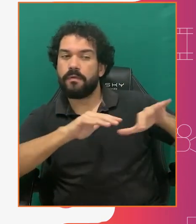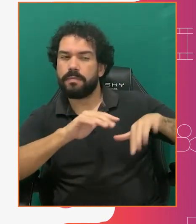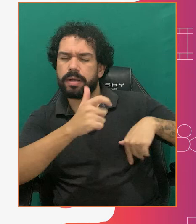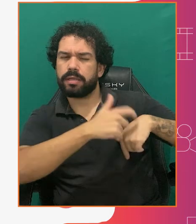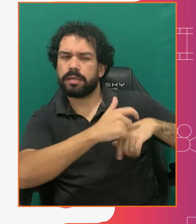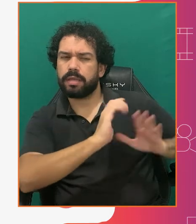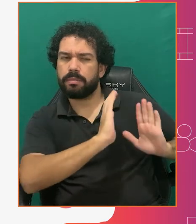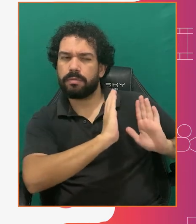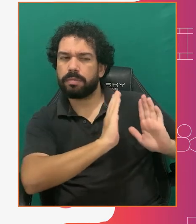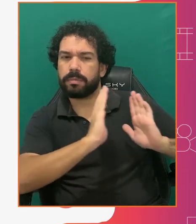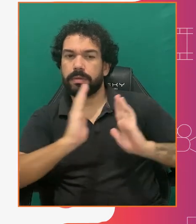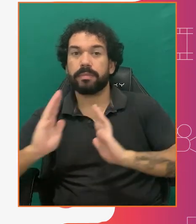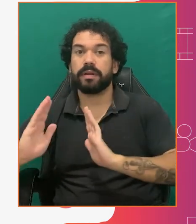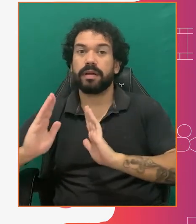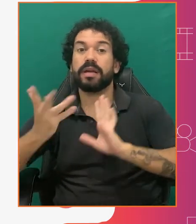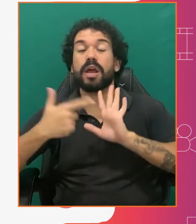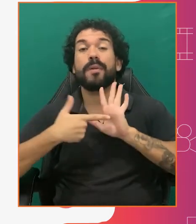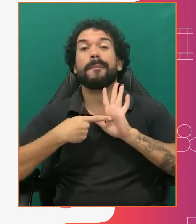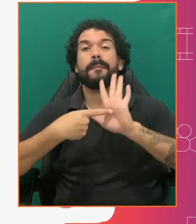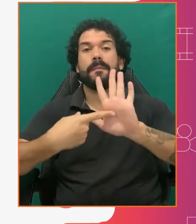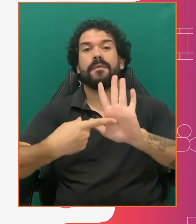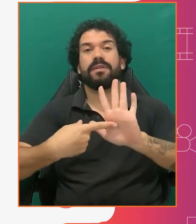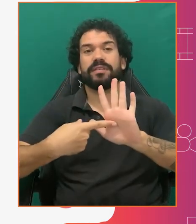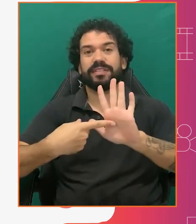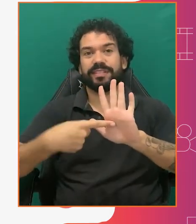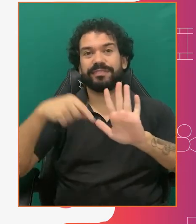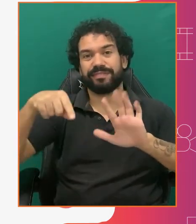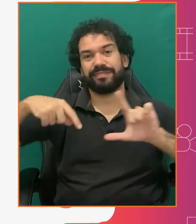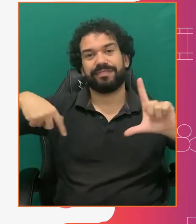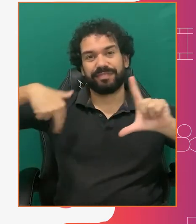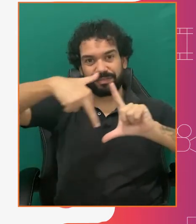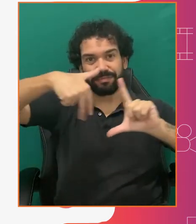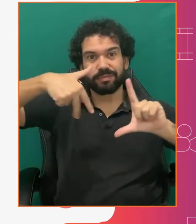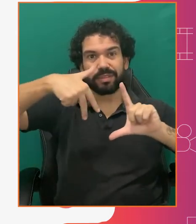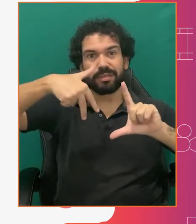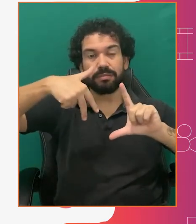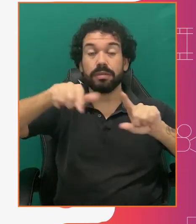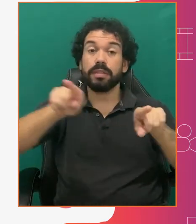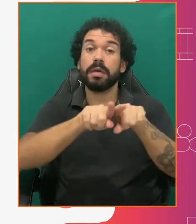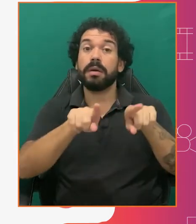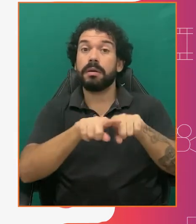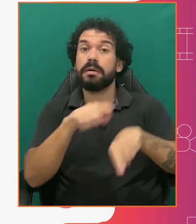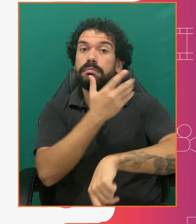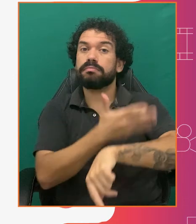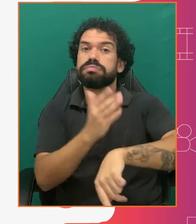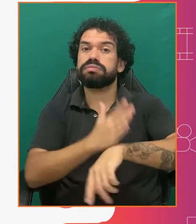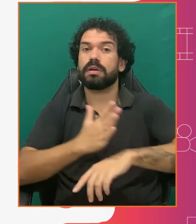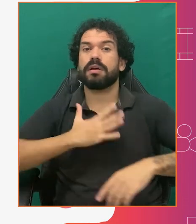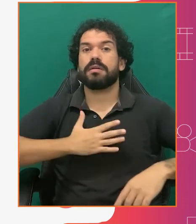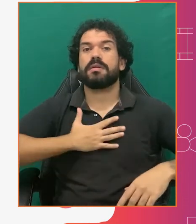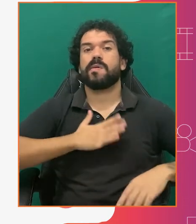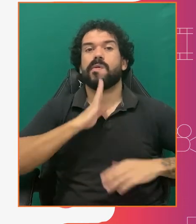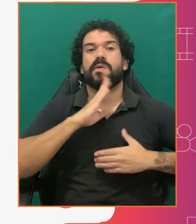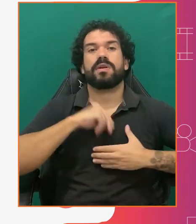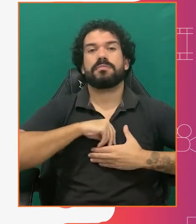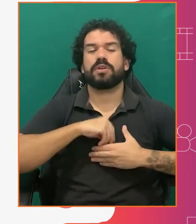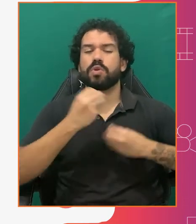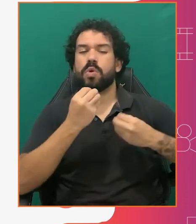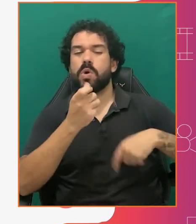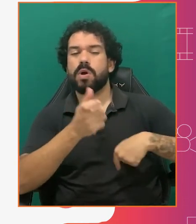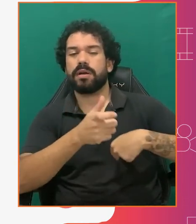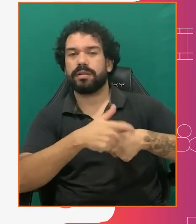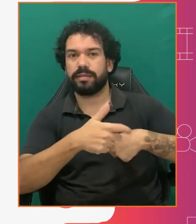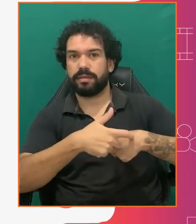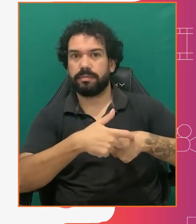que você quer que apareça na sua animação e para exercitar o seu conhecimento desse